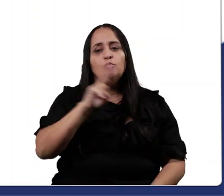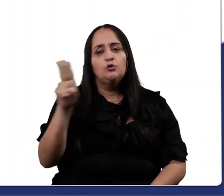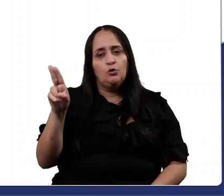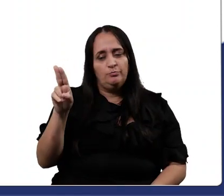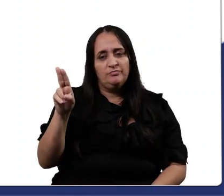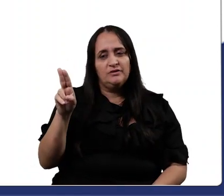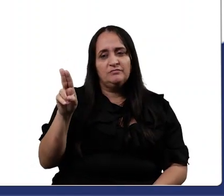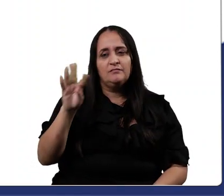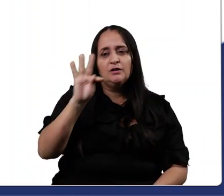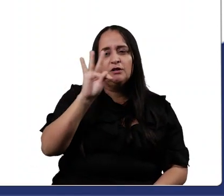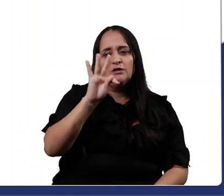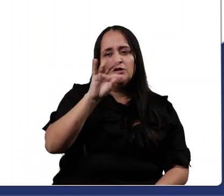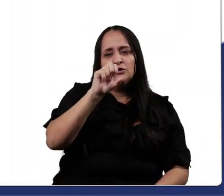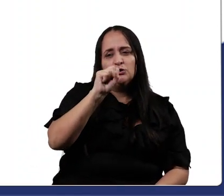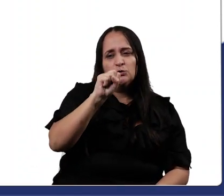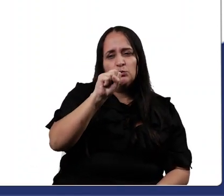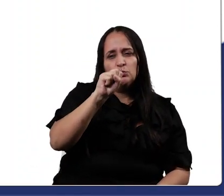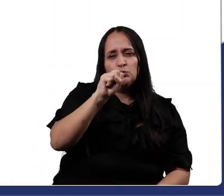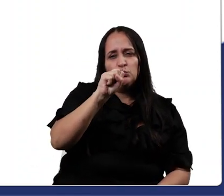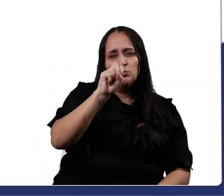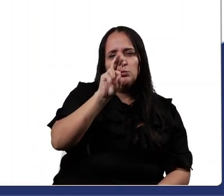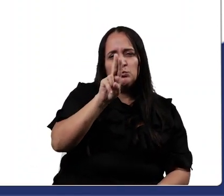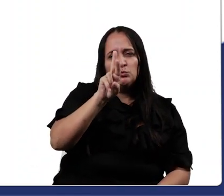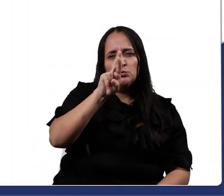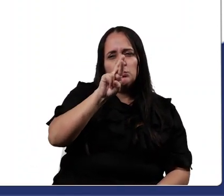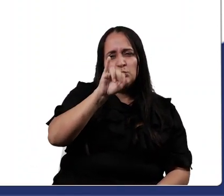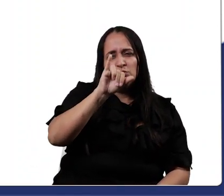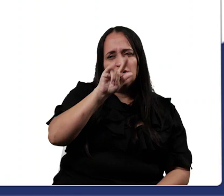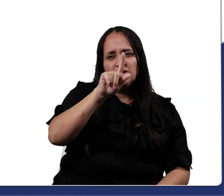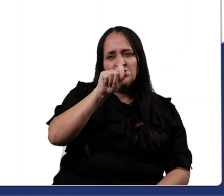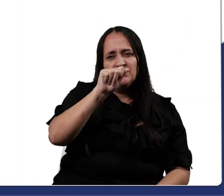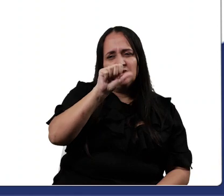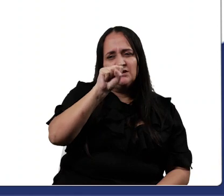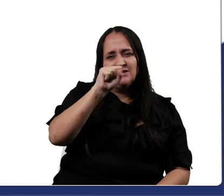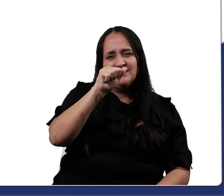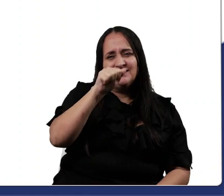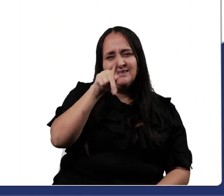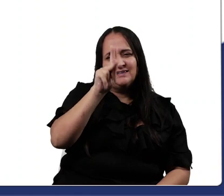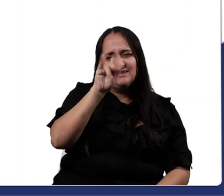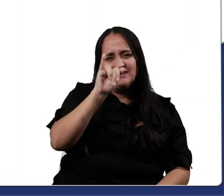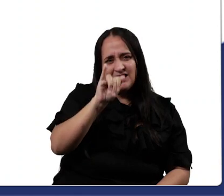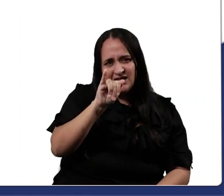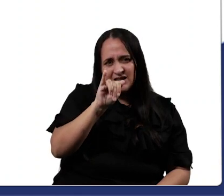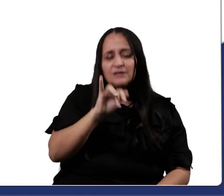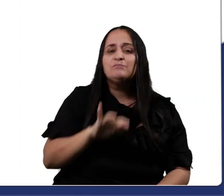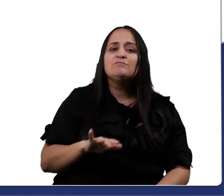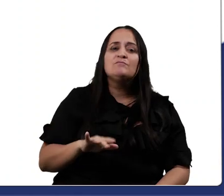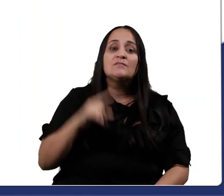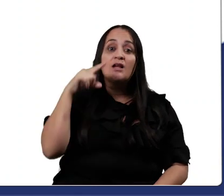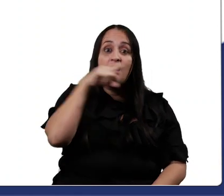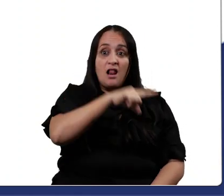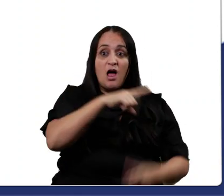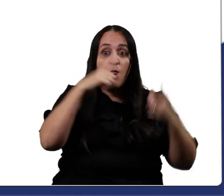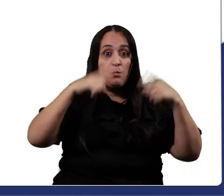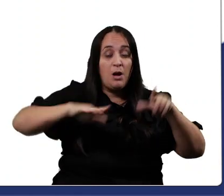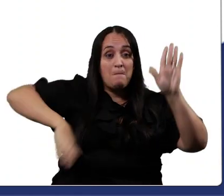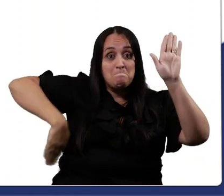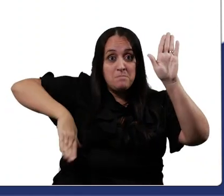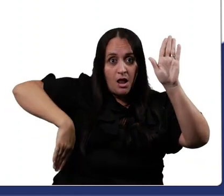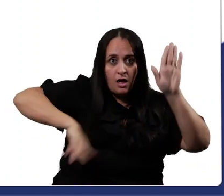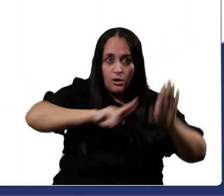Tsurigashiki, creio que a pronúncia é essa, após uma emocionante disputa na final contra